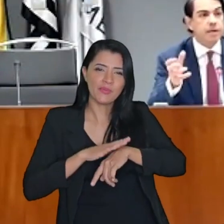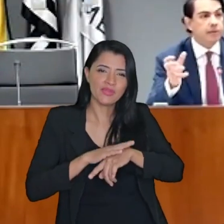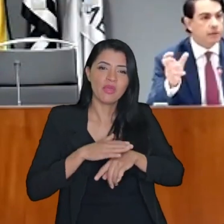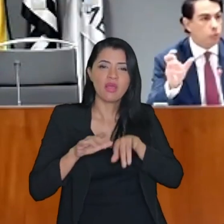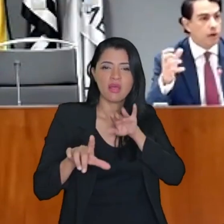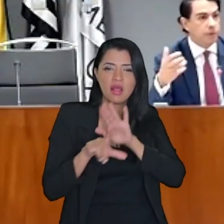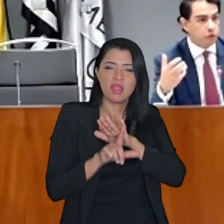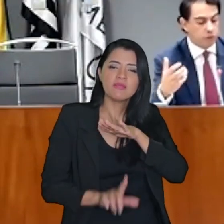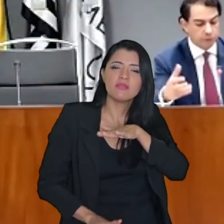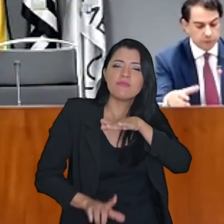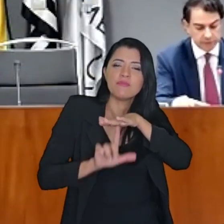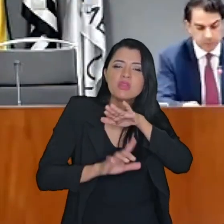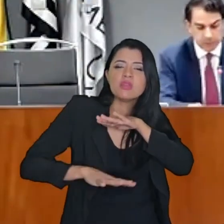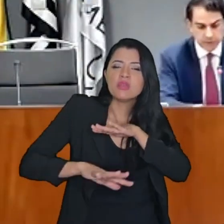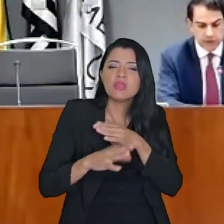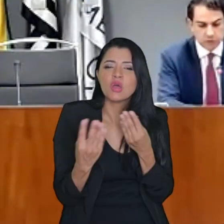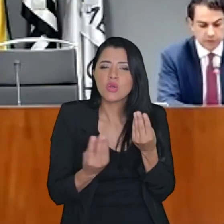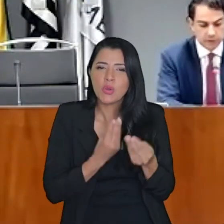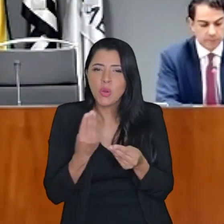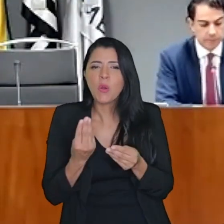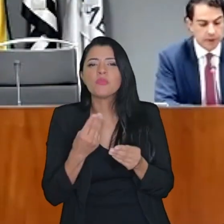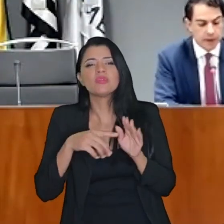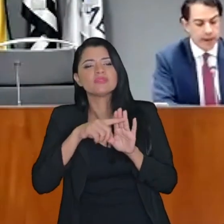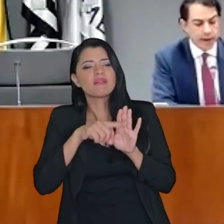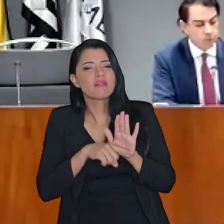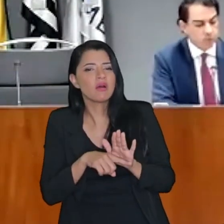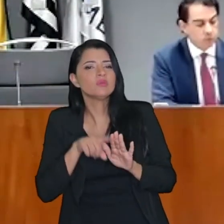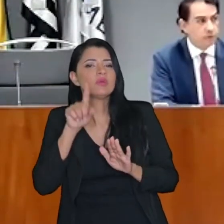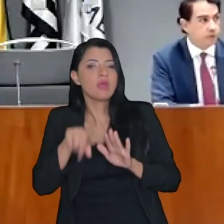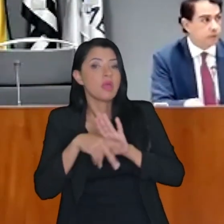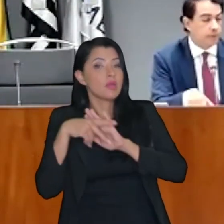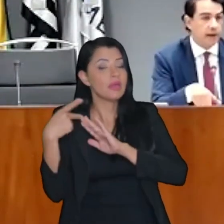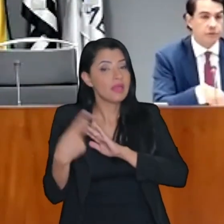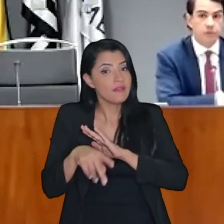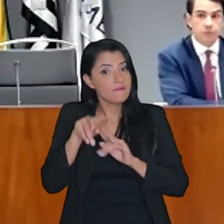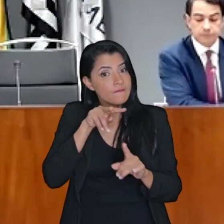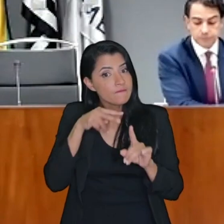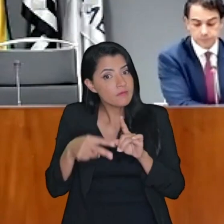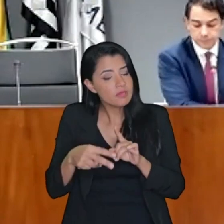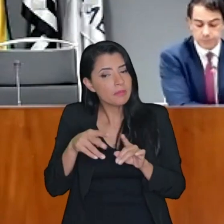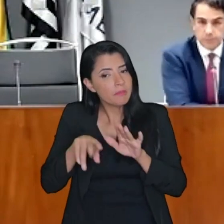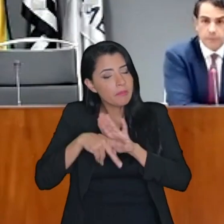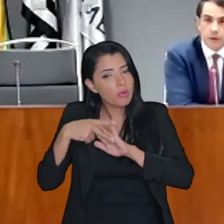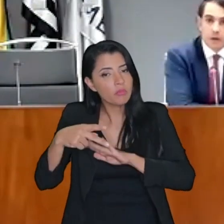lei limita o âmbito de conformação das cláusulas, ela, do ponto de vista prático,